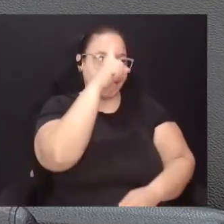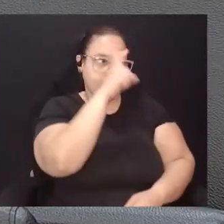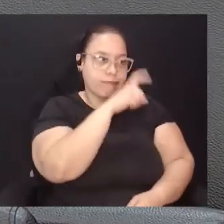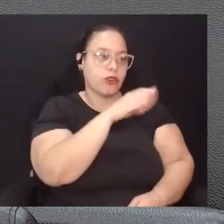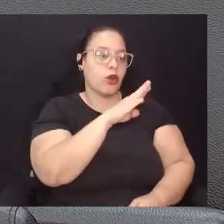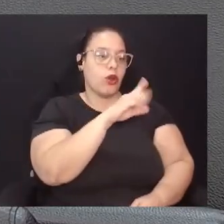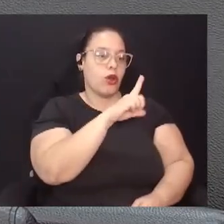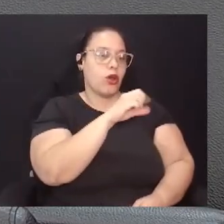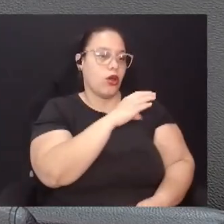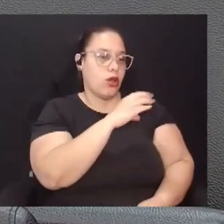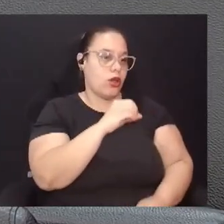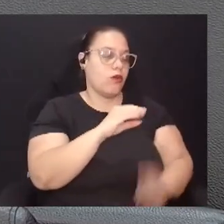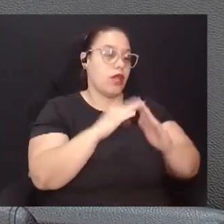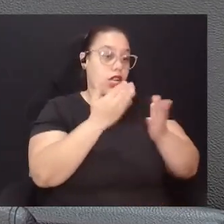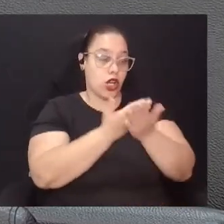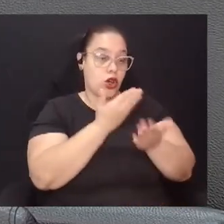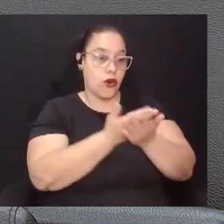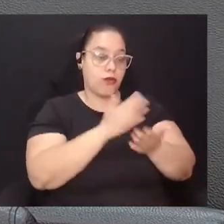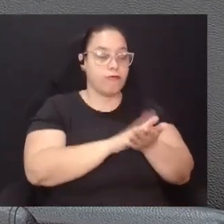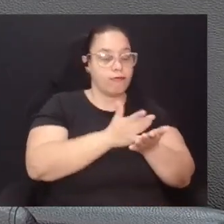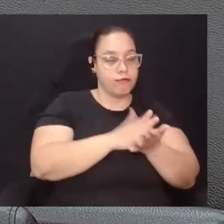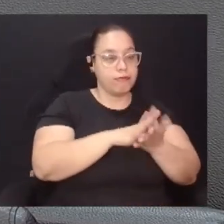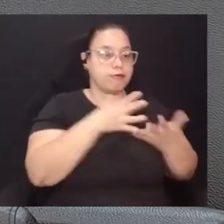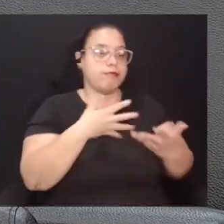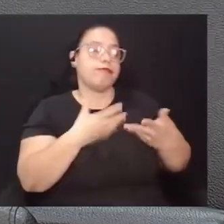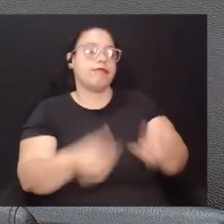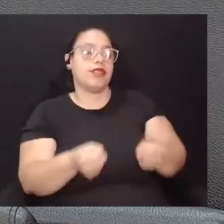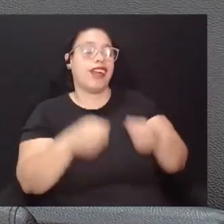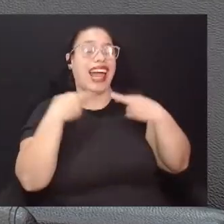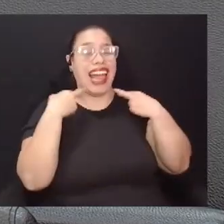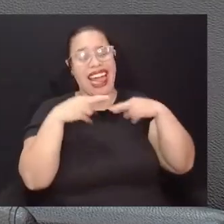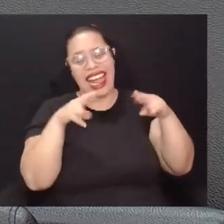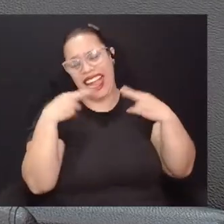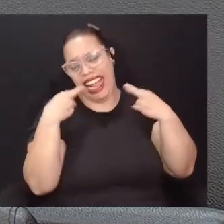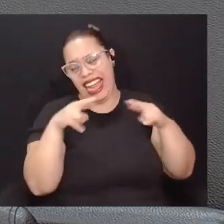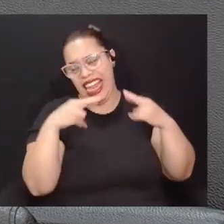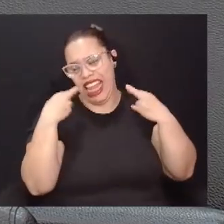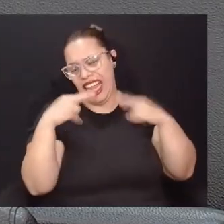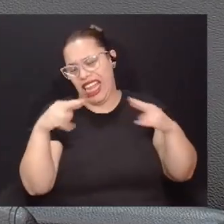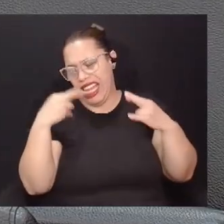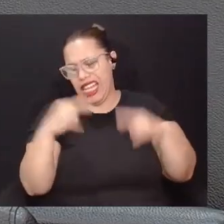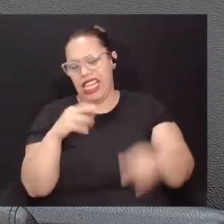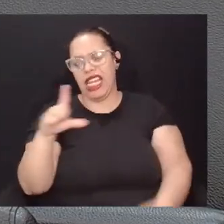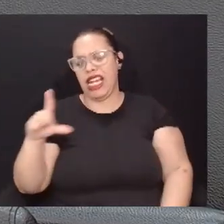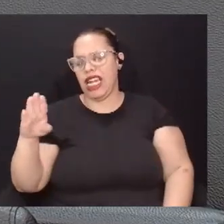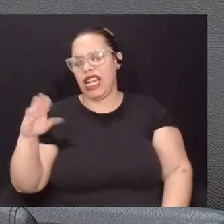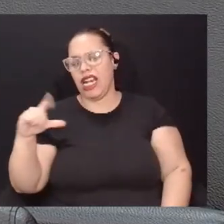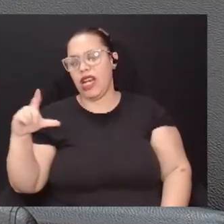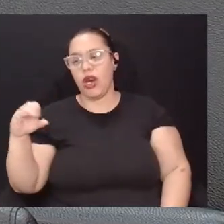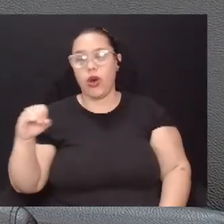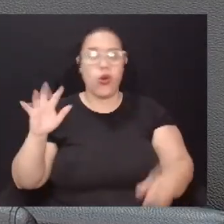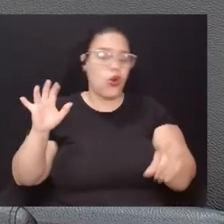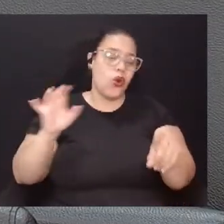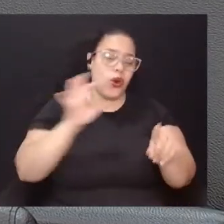dificuldades, tanto dos blocos quanto nas escolas de samba. A gente recebe muitas reclamações dos blocos de